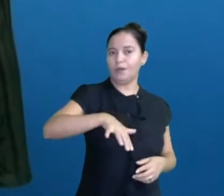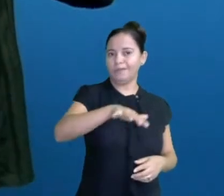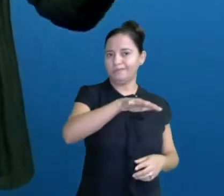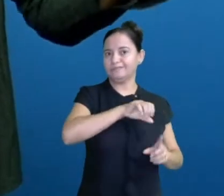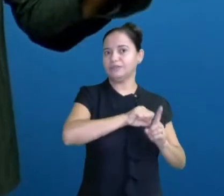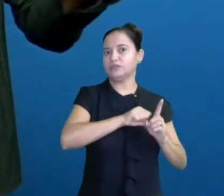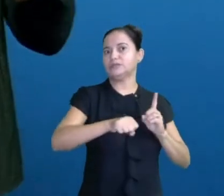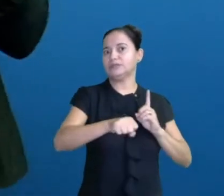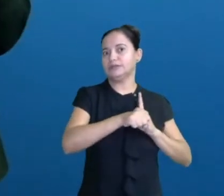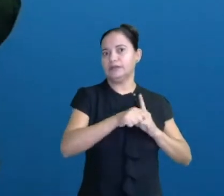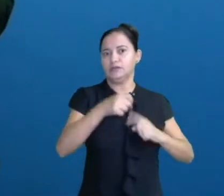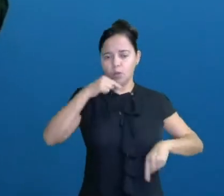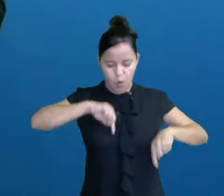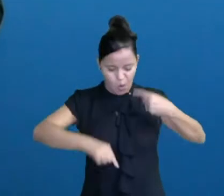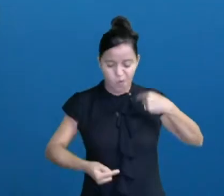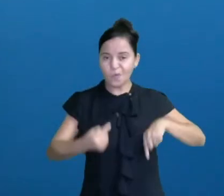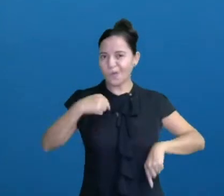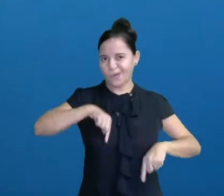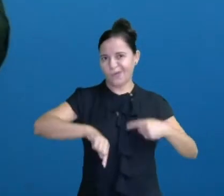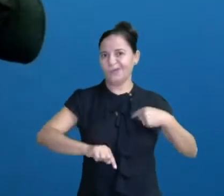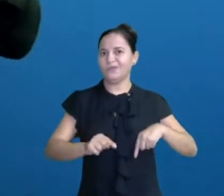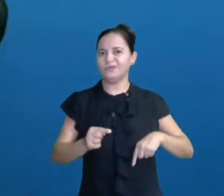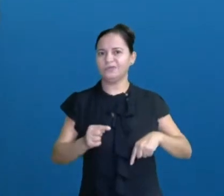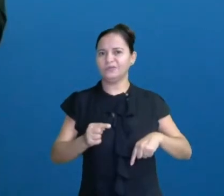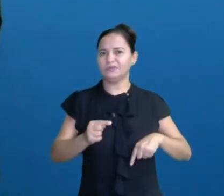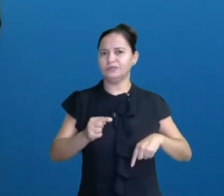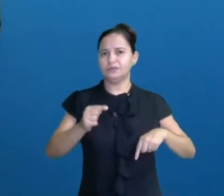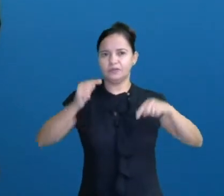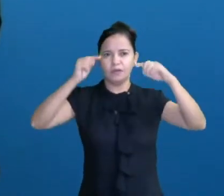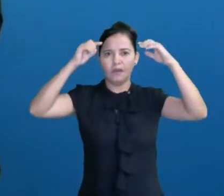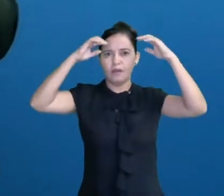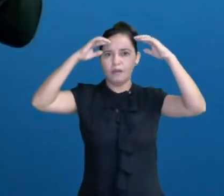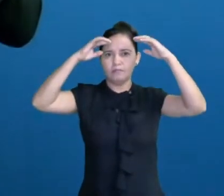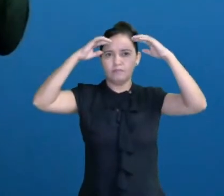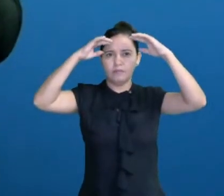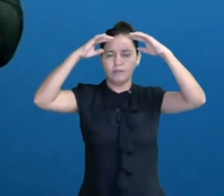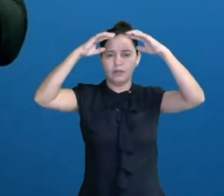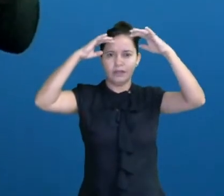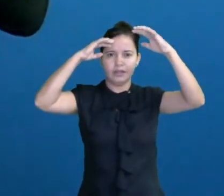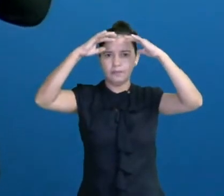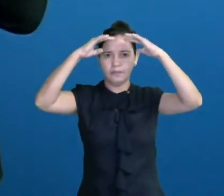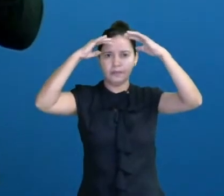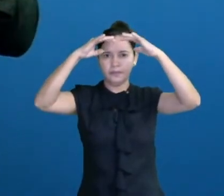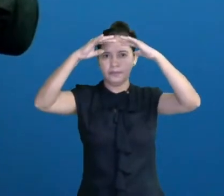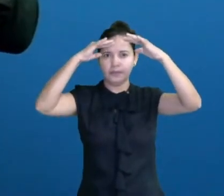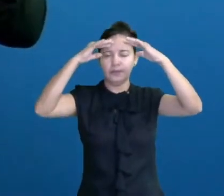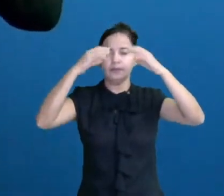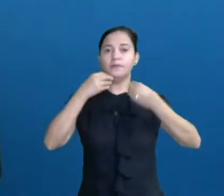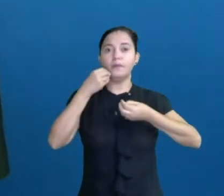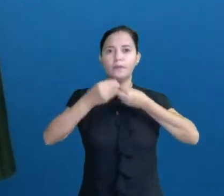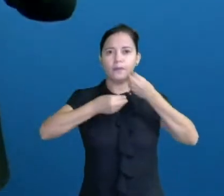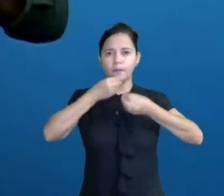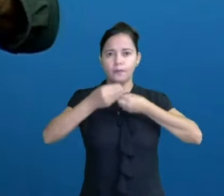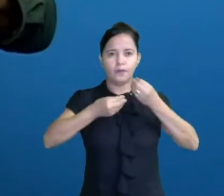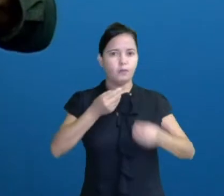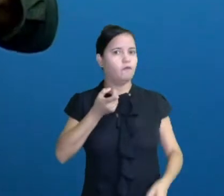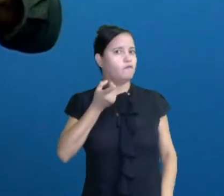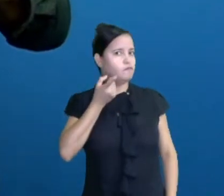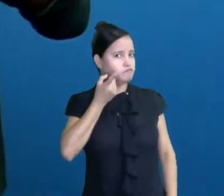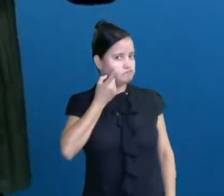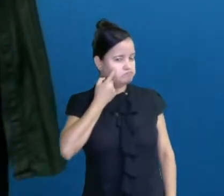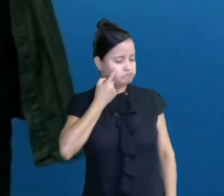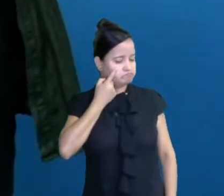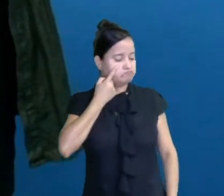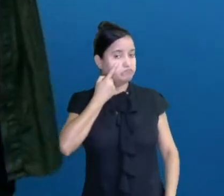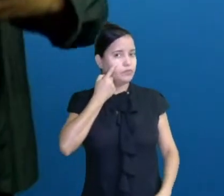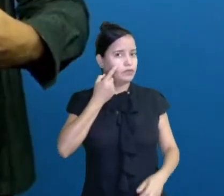questões neurológicas vão estar o tempo todo dialogando, conversando. Então vai ser importante de forma clara, se liga nessas